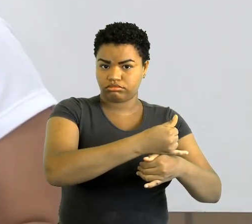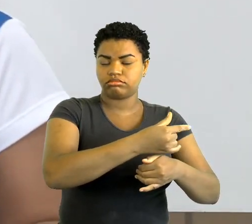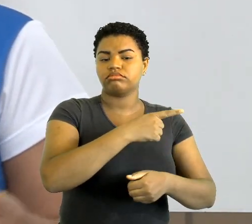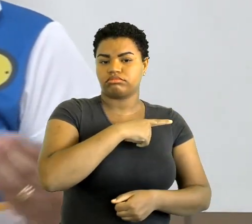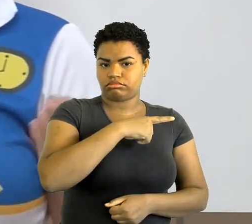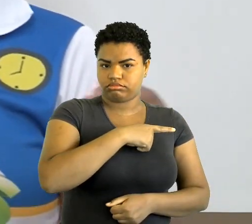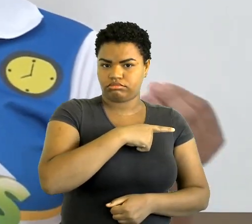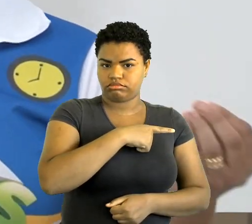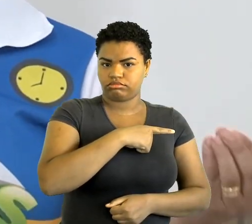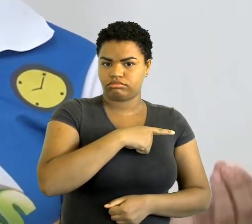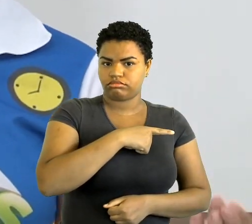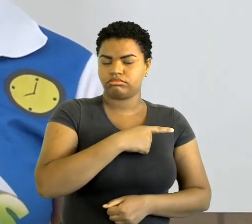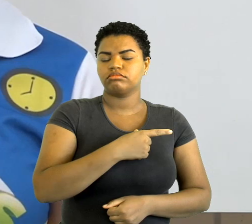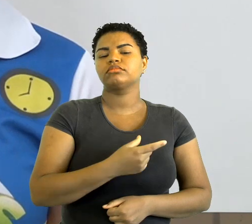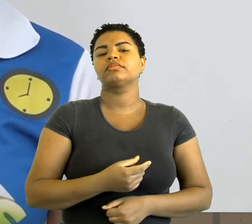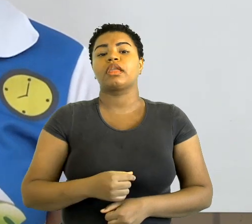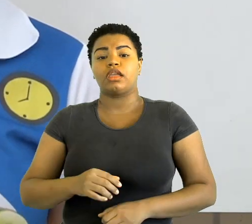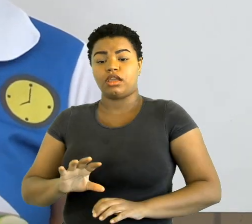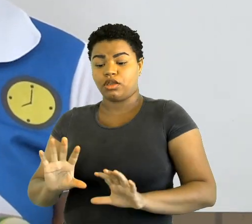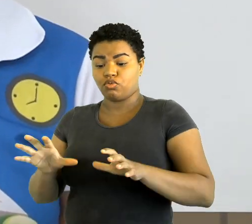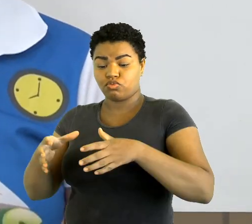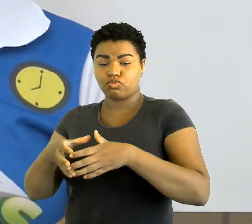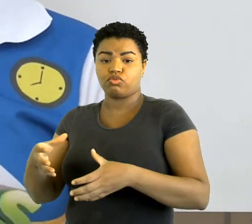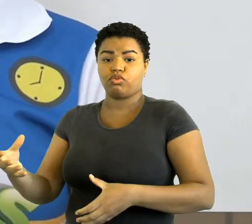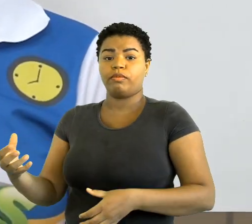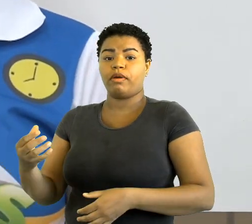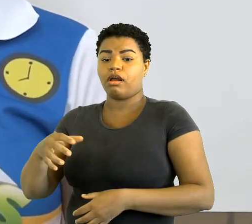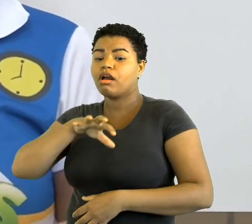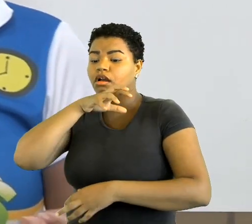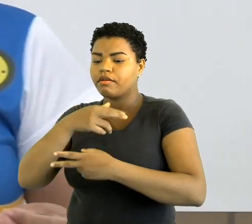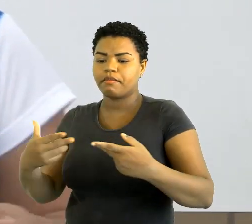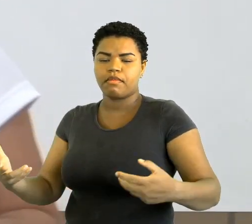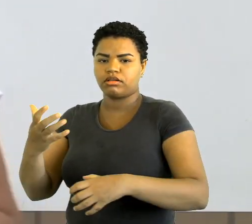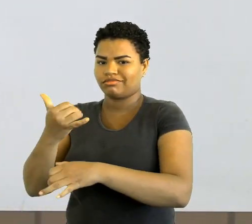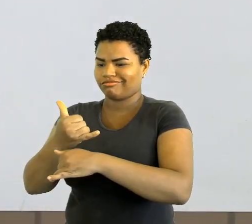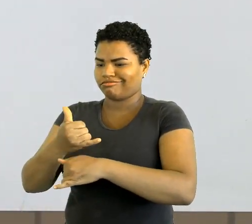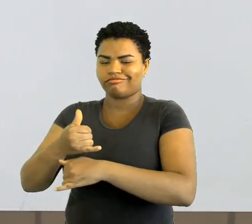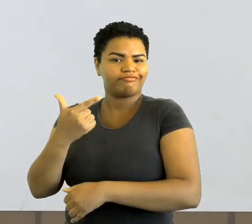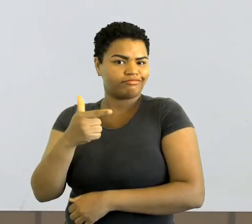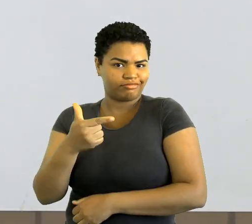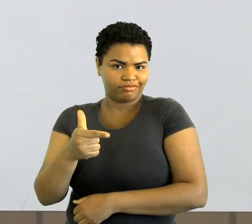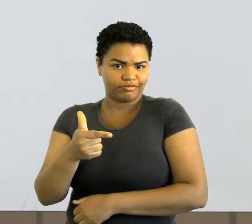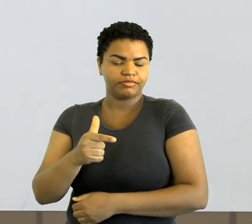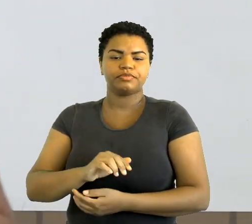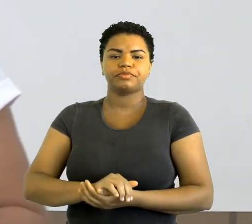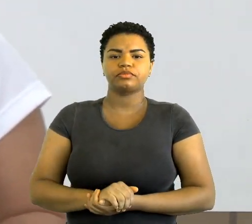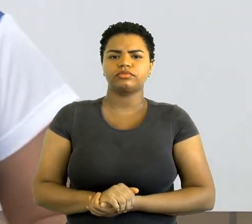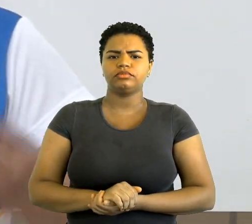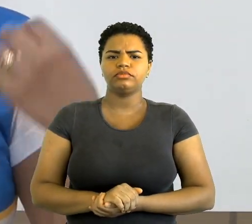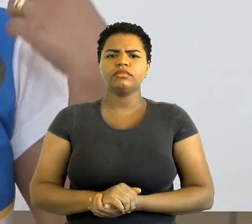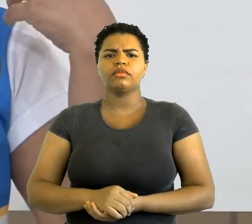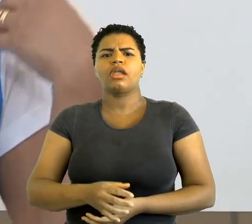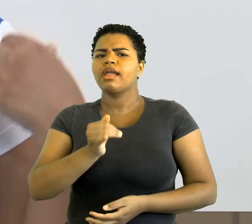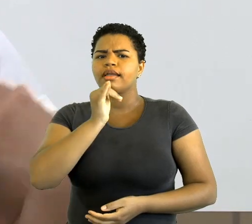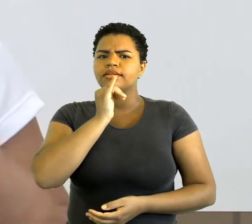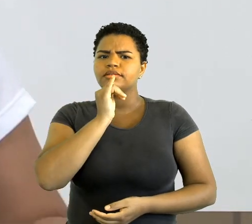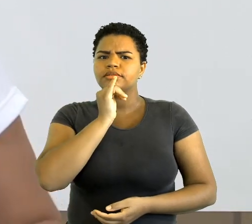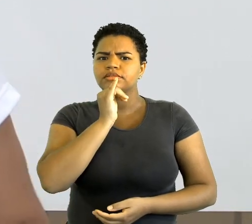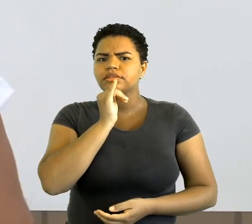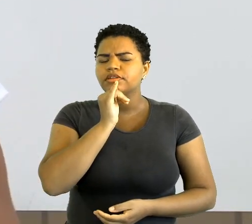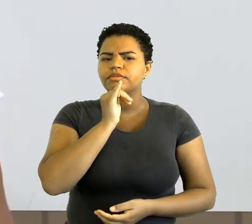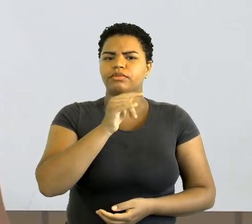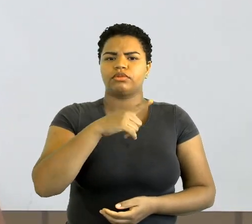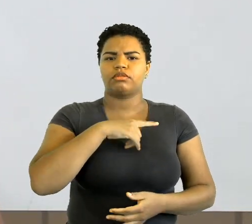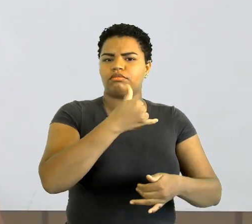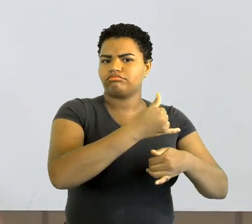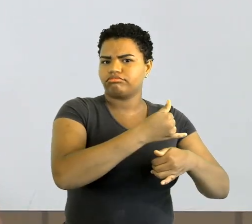vertebral e são animais que não possuem coluna vertebral. Há exemplo de animais que possuem coluna vertebral? O ser